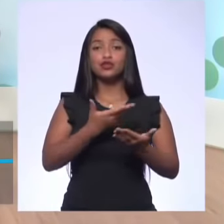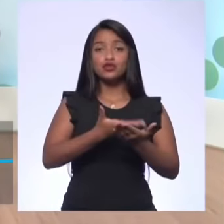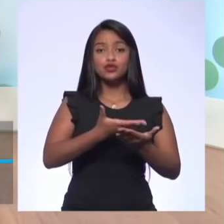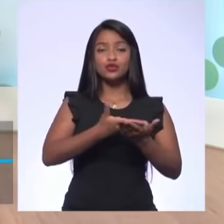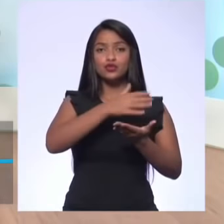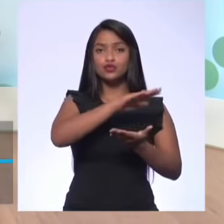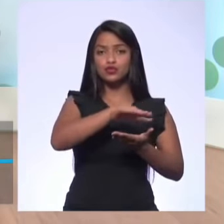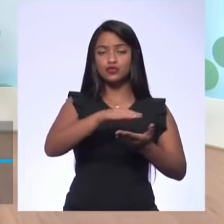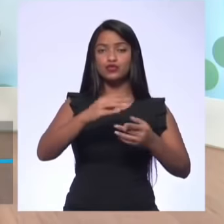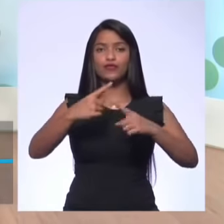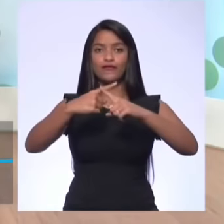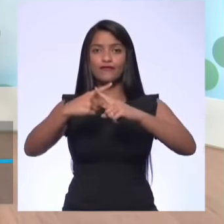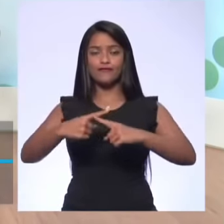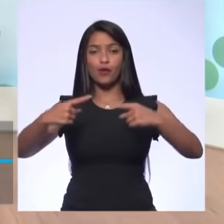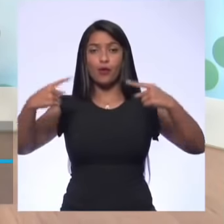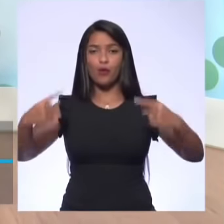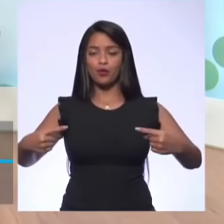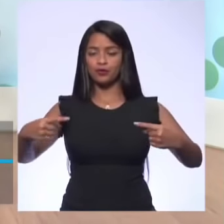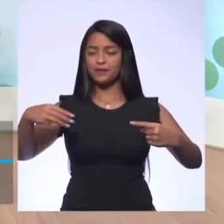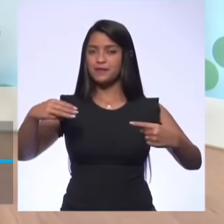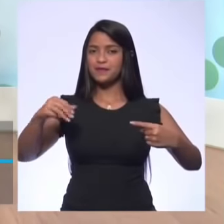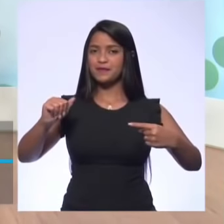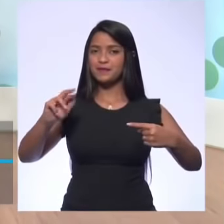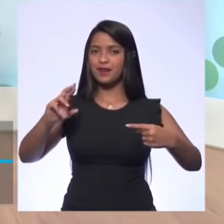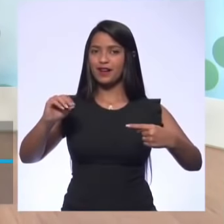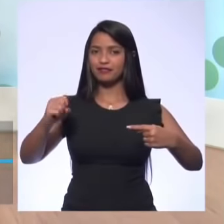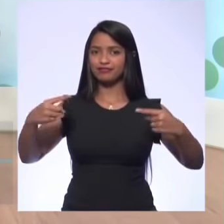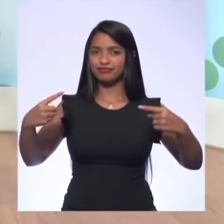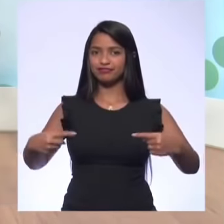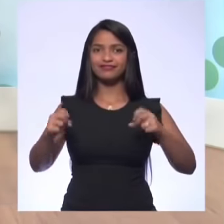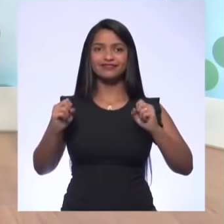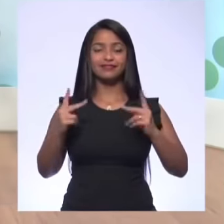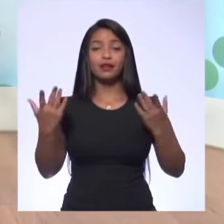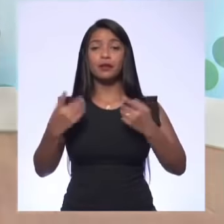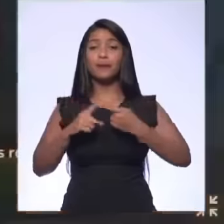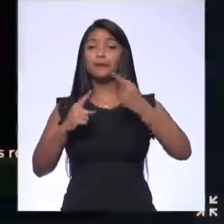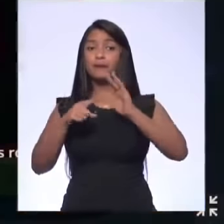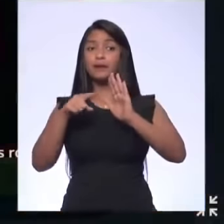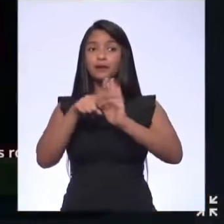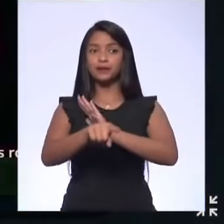Marcos, alunos contra o Marcos. Vamos ver? Vamos lá para a primeira pergunta?